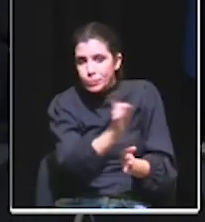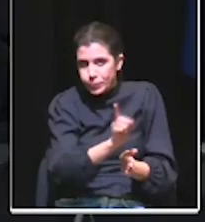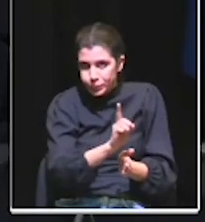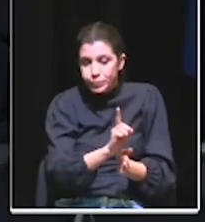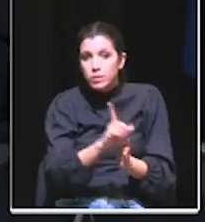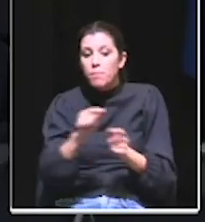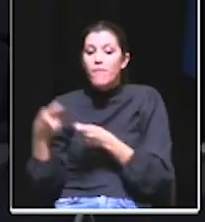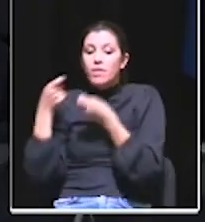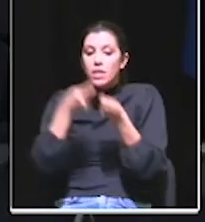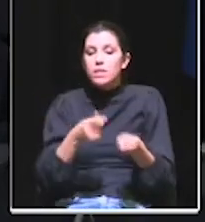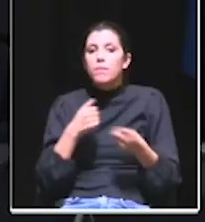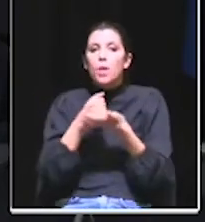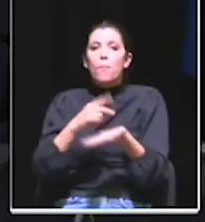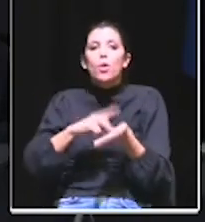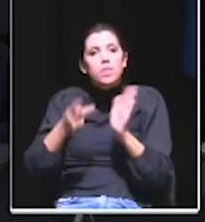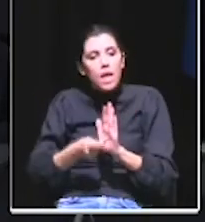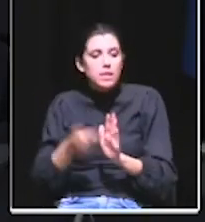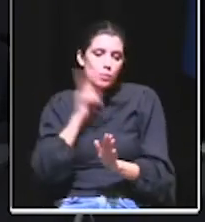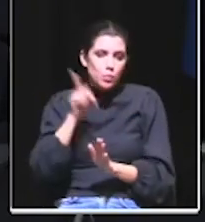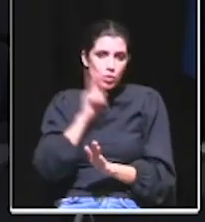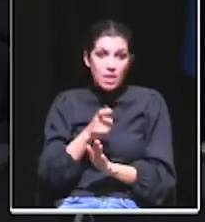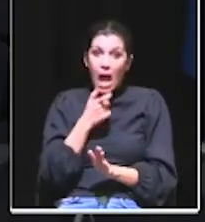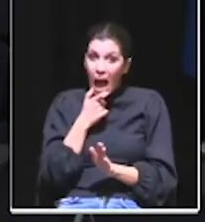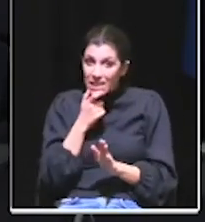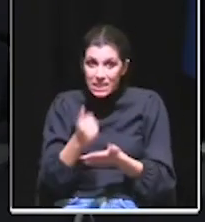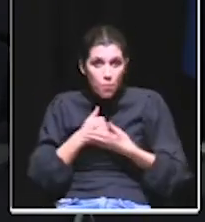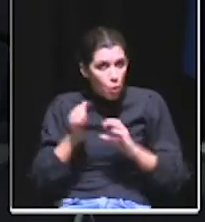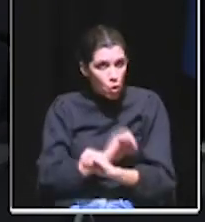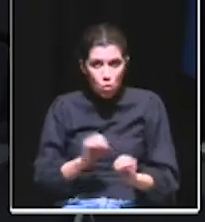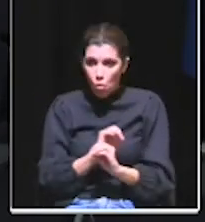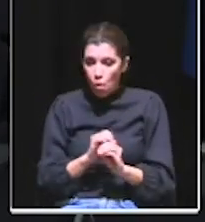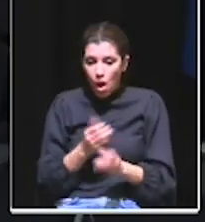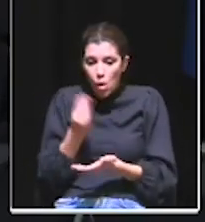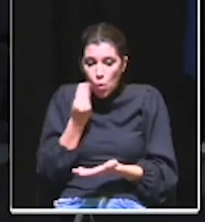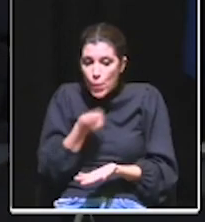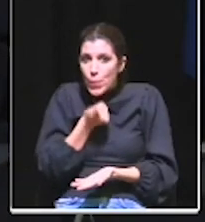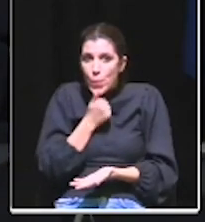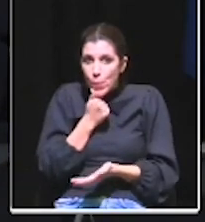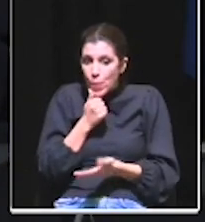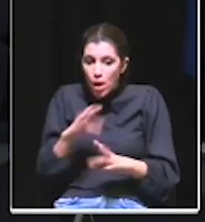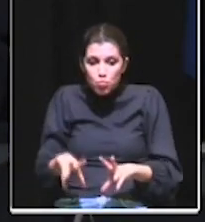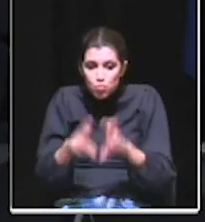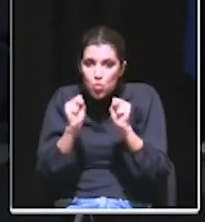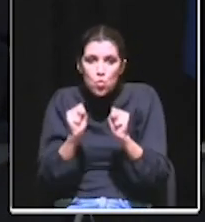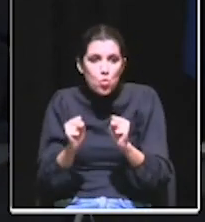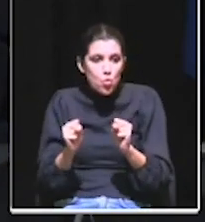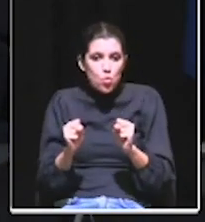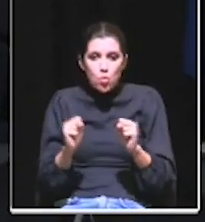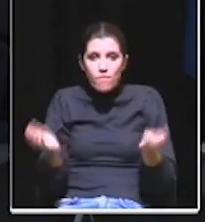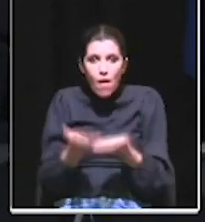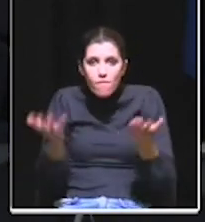do financiamento e do apoio técnico também é essencial. Sem isto, não será possível nós conseguirmos recuperar e reavivar